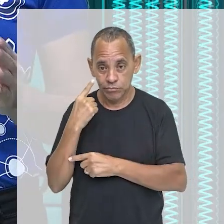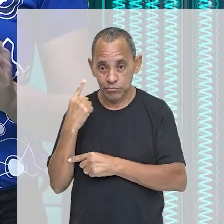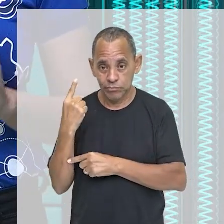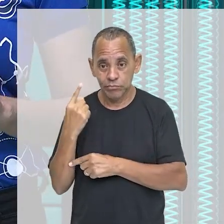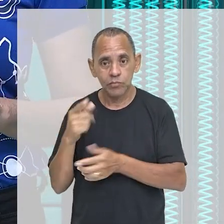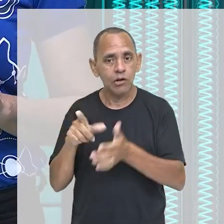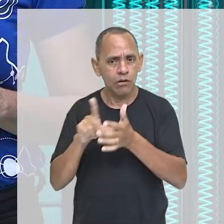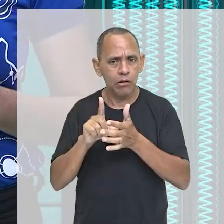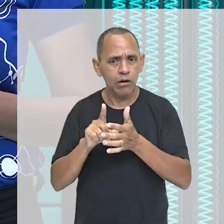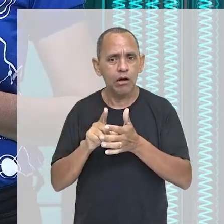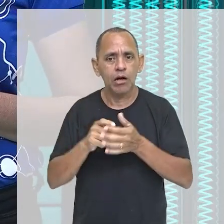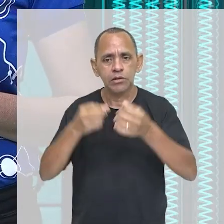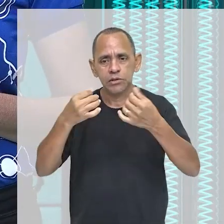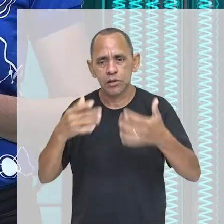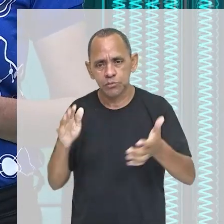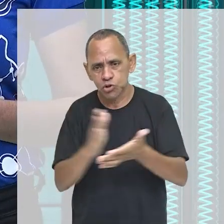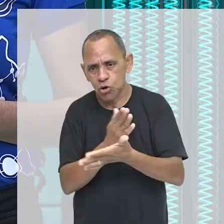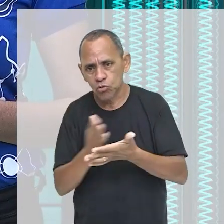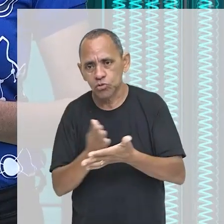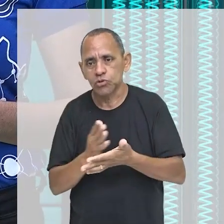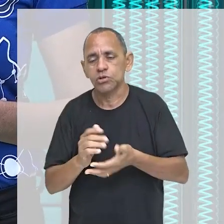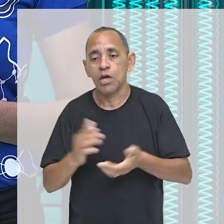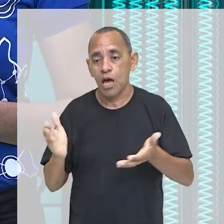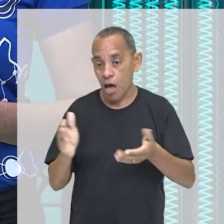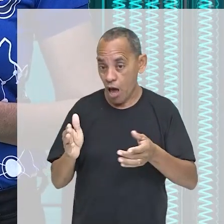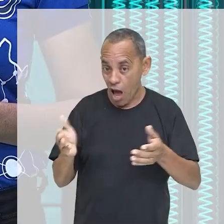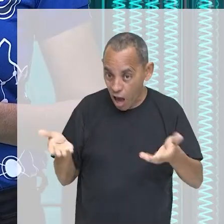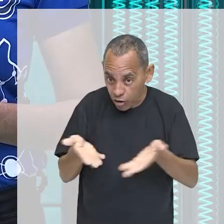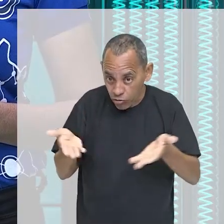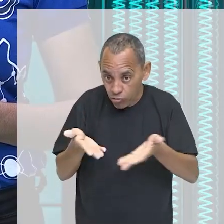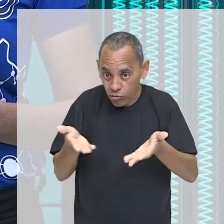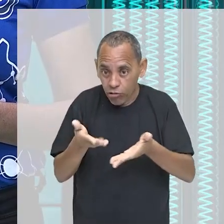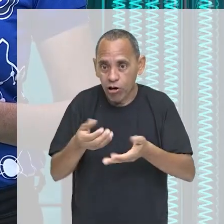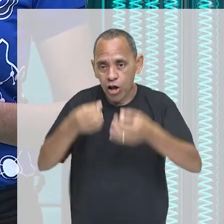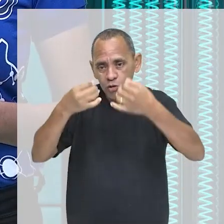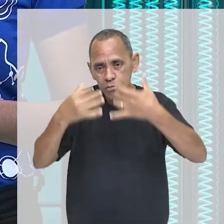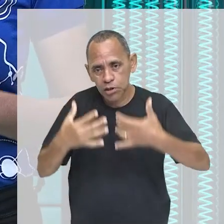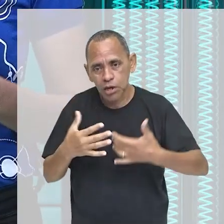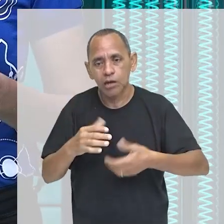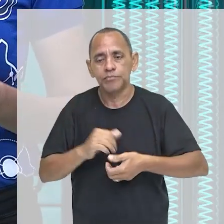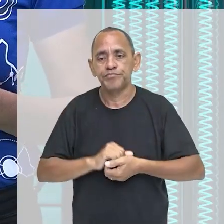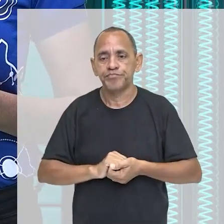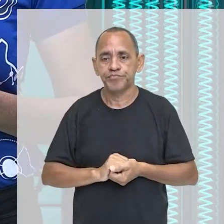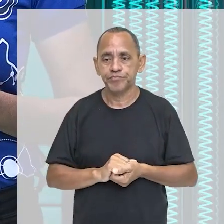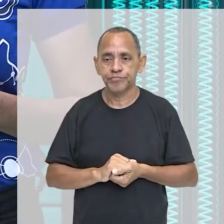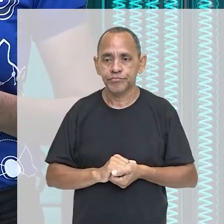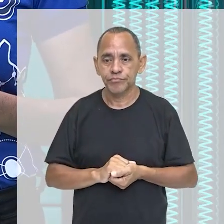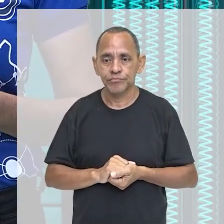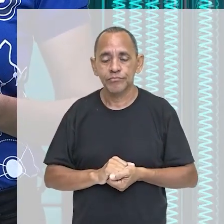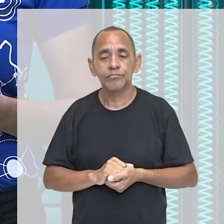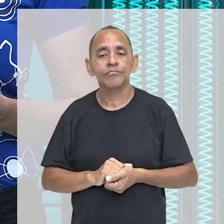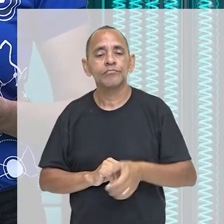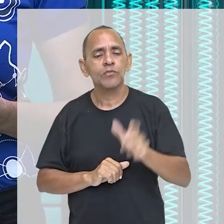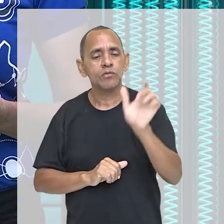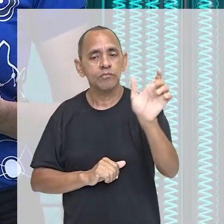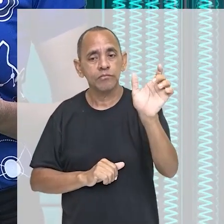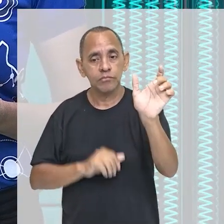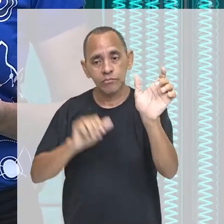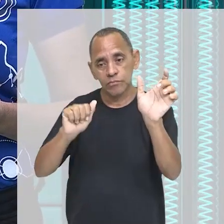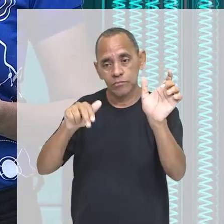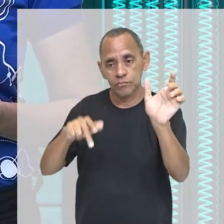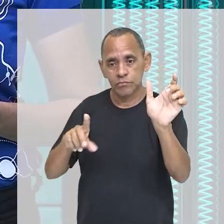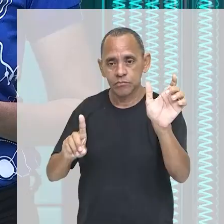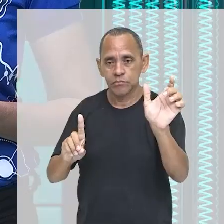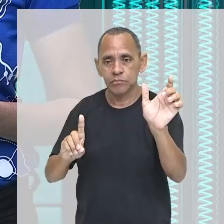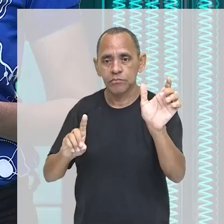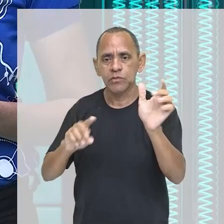Alguns exemplos, a gente vai ver com calma agora. Então, vamos anotando, né? Temos o primeiro exemplo, que é a palavra and, que significa